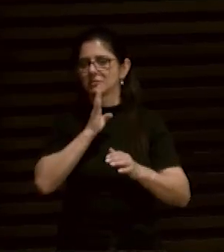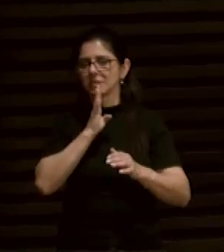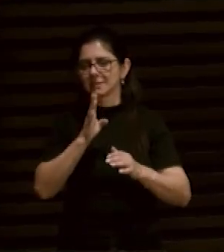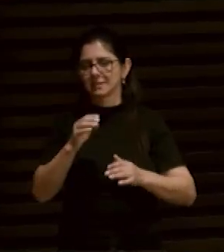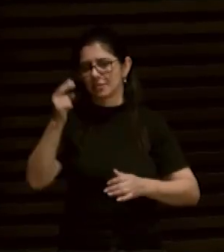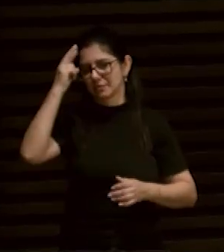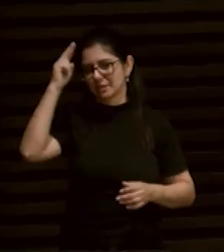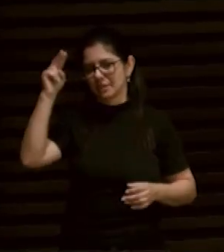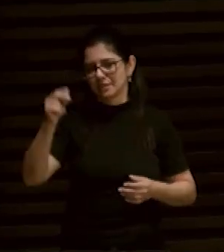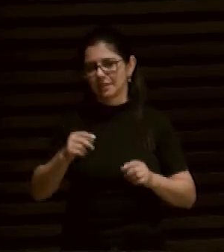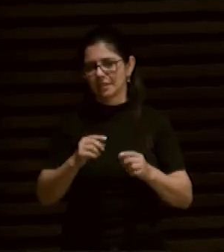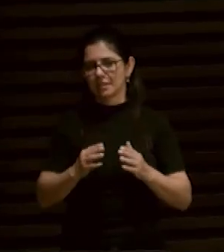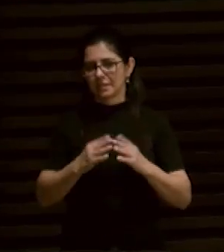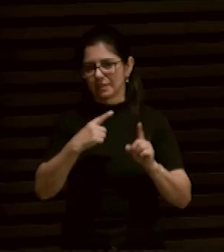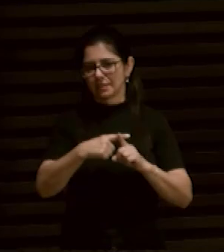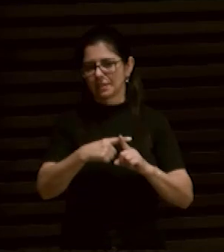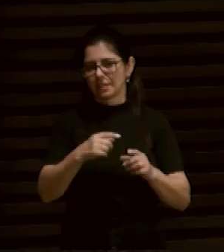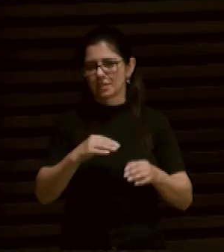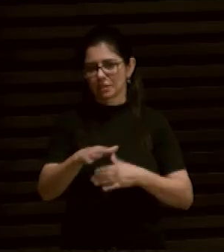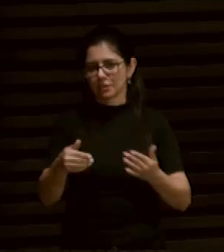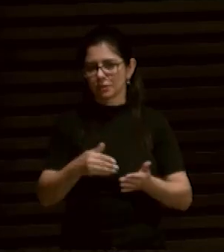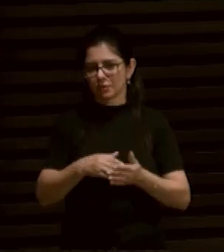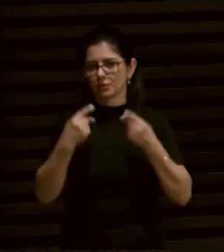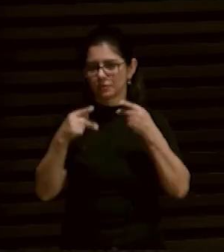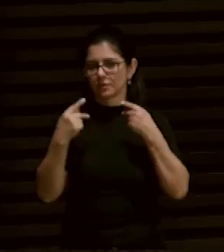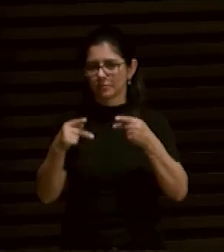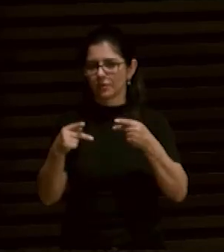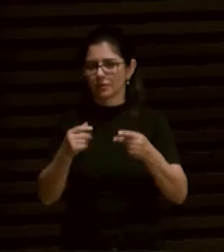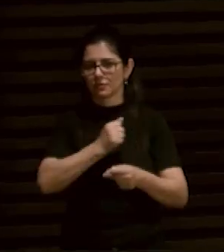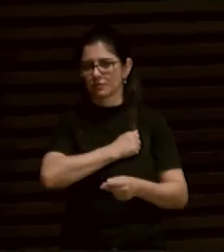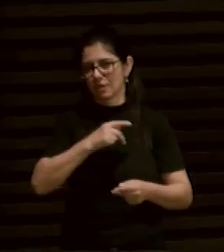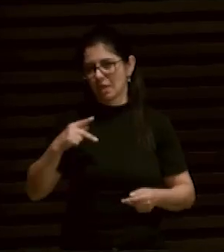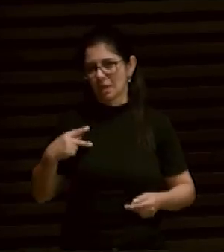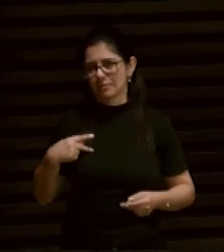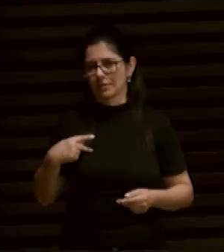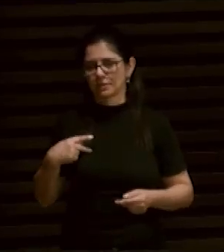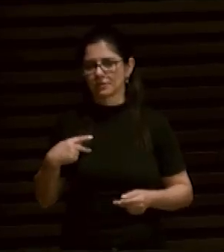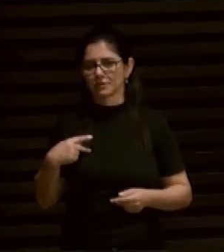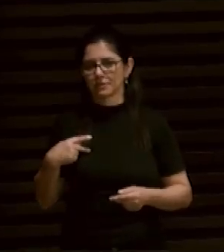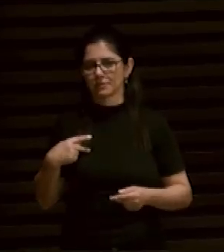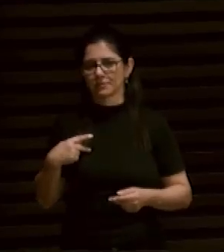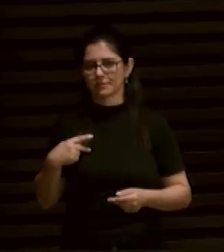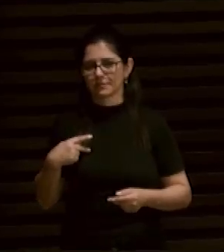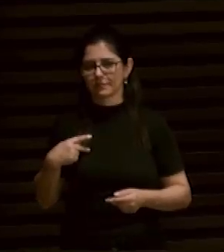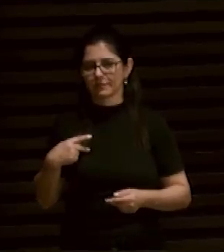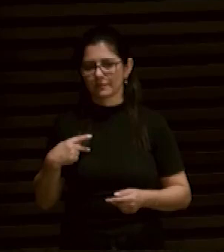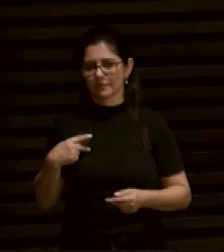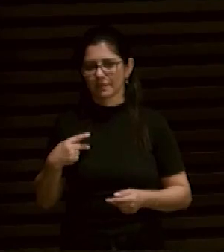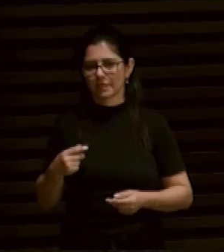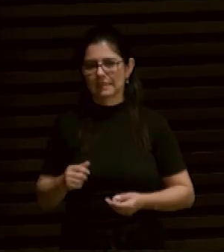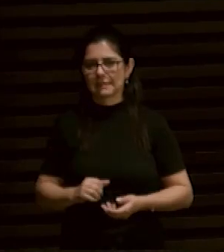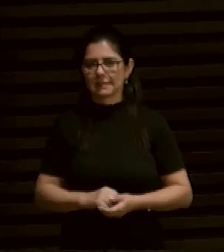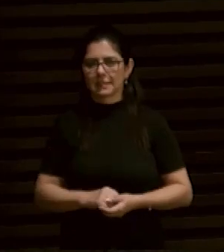os profetas todos, nós temos os apóstolos todos, temos irmãos de Deus ao longo da história que nos instruíram e temos